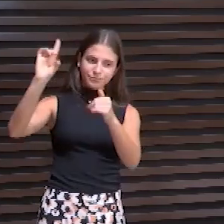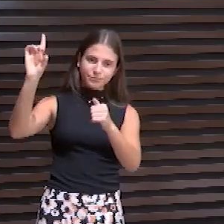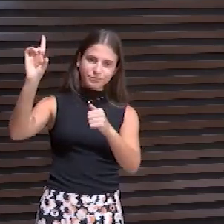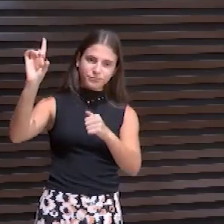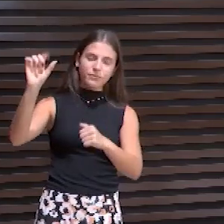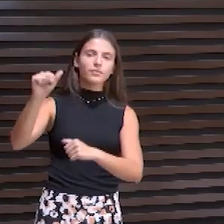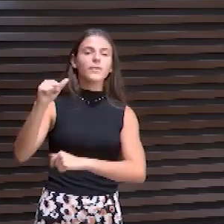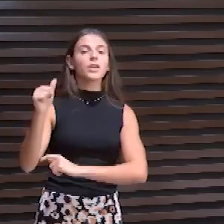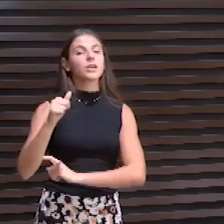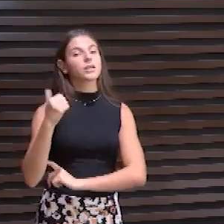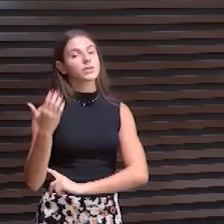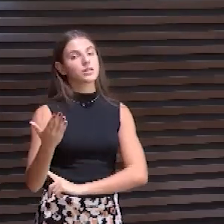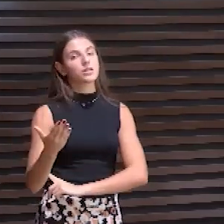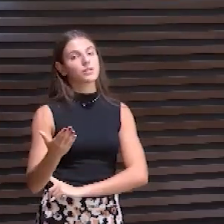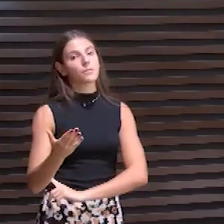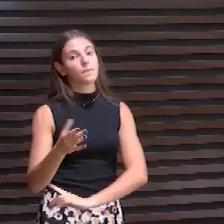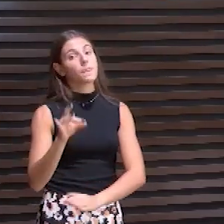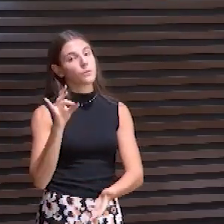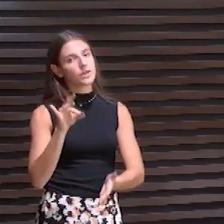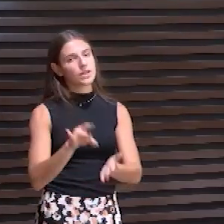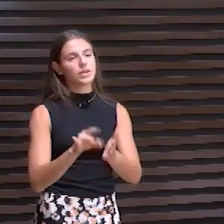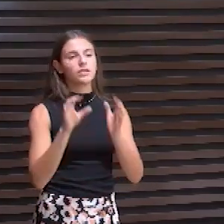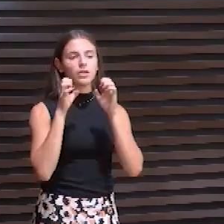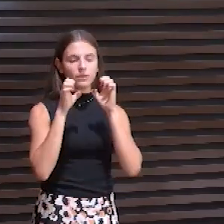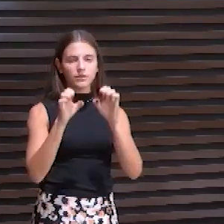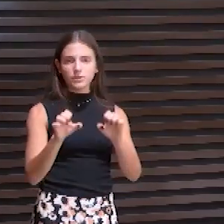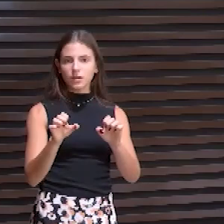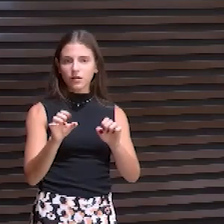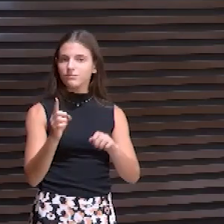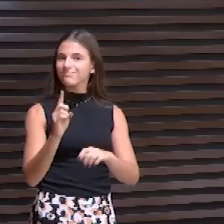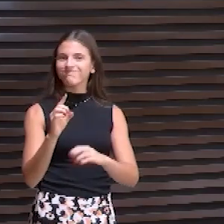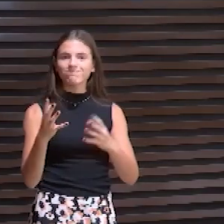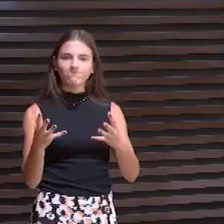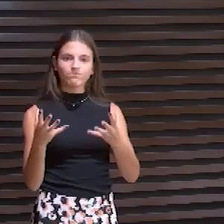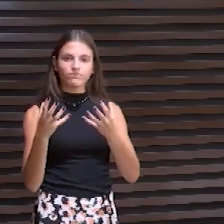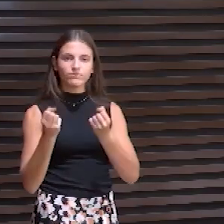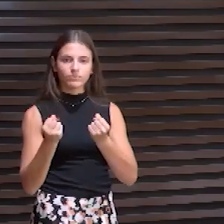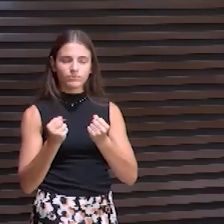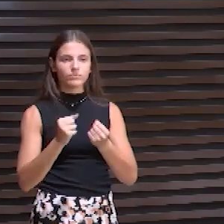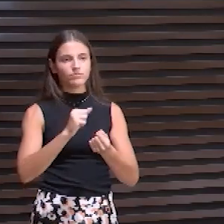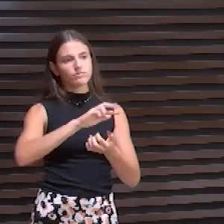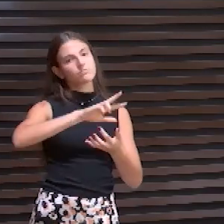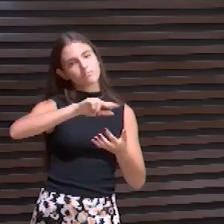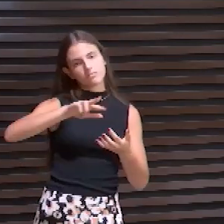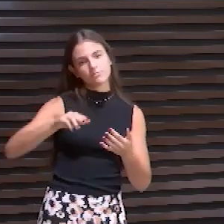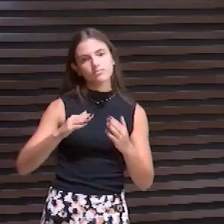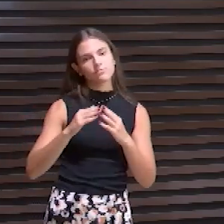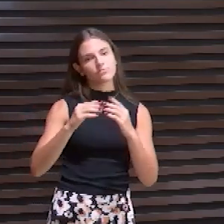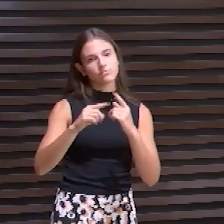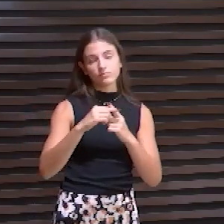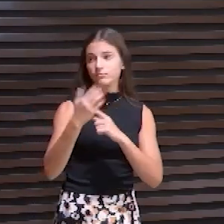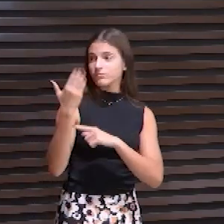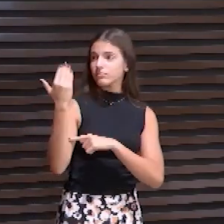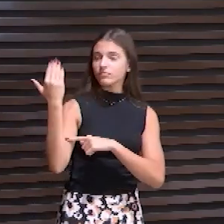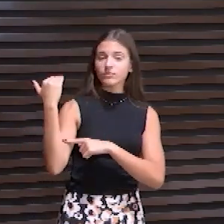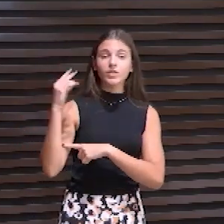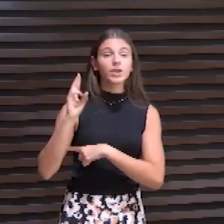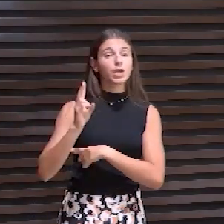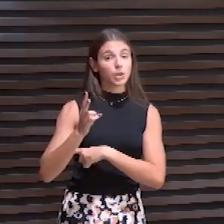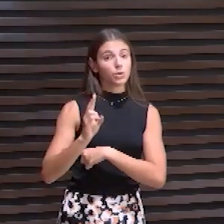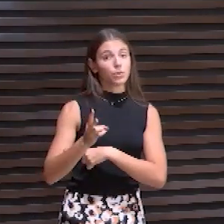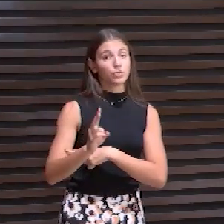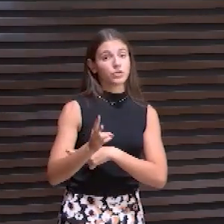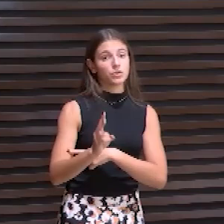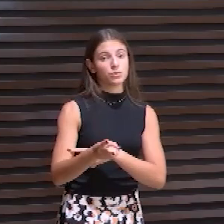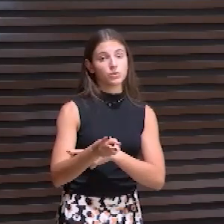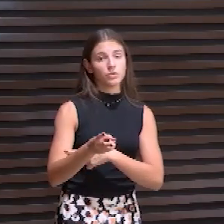Então, esse evangelho verdadeiro, que não foi aceito em muitas sinagogas no passado, e que continua sendo rejeitado por muitos